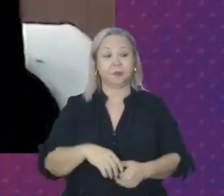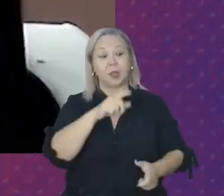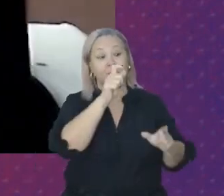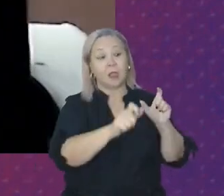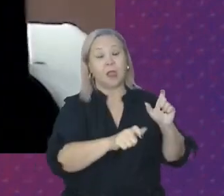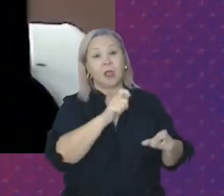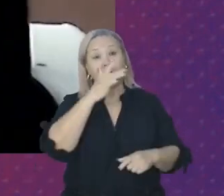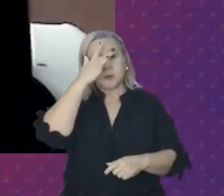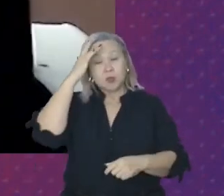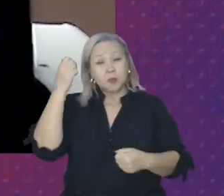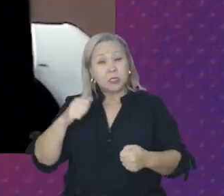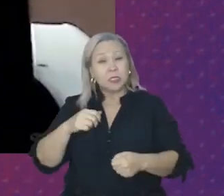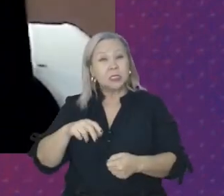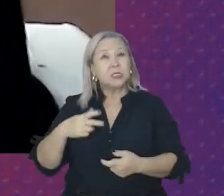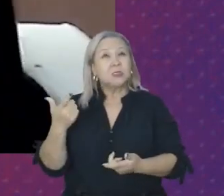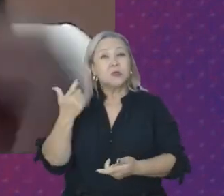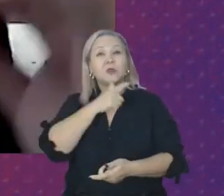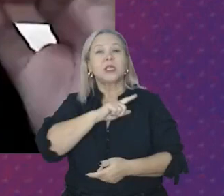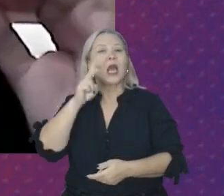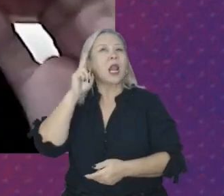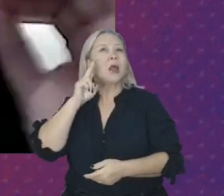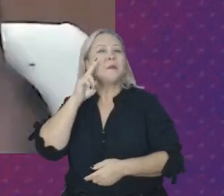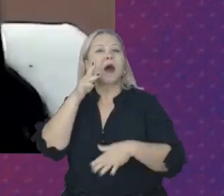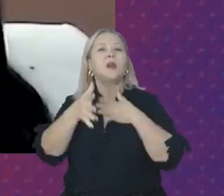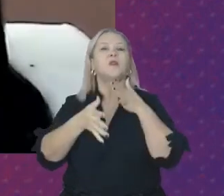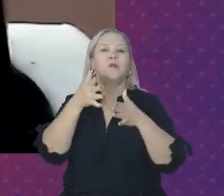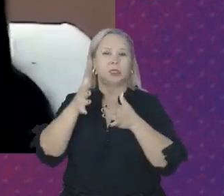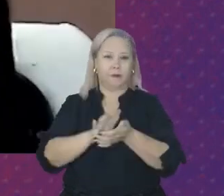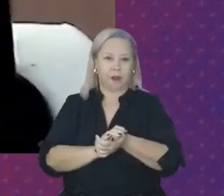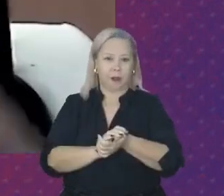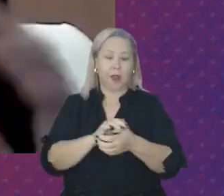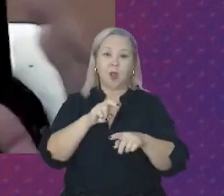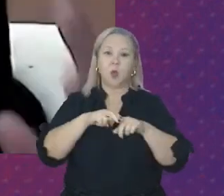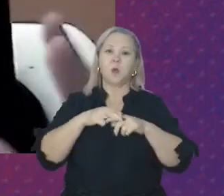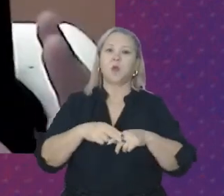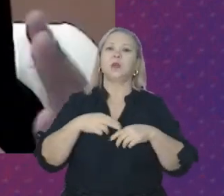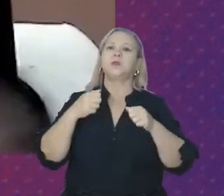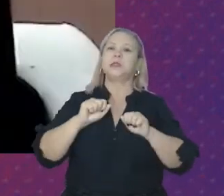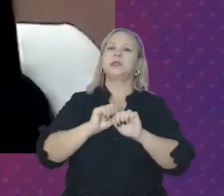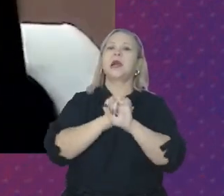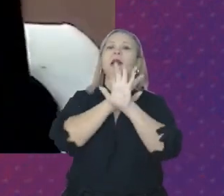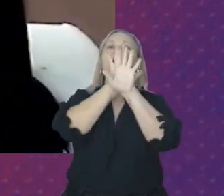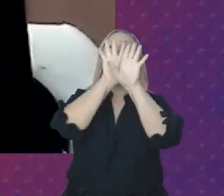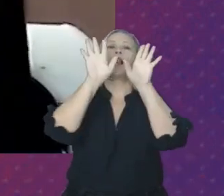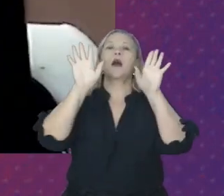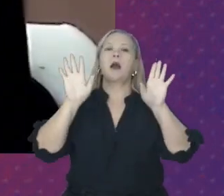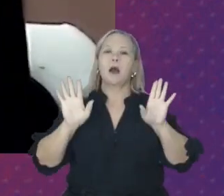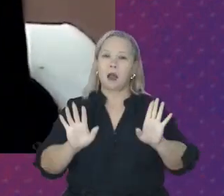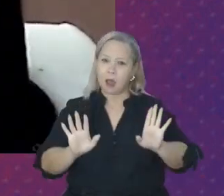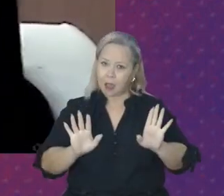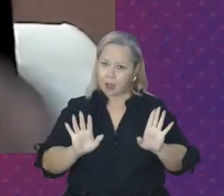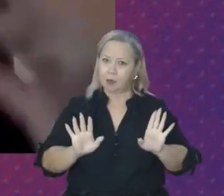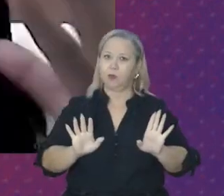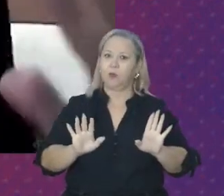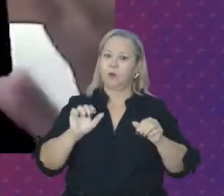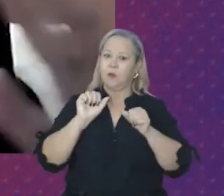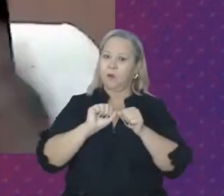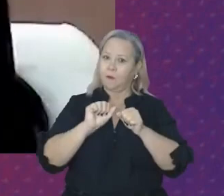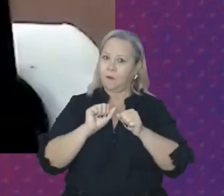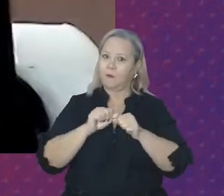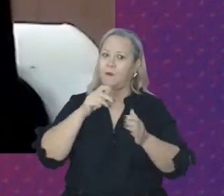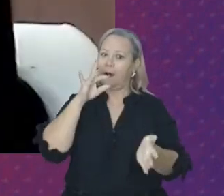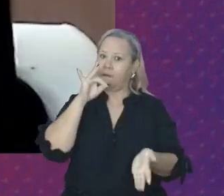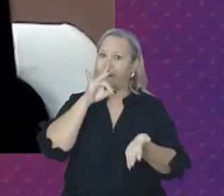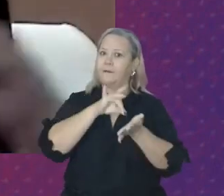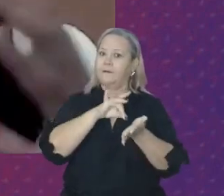conseguir lembrar daquilo que você fala, por isso você tem que ser bastante claro na forma